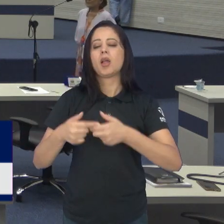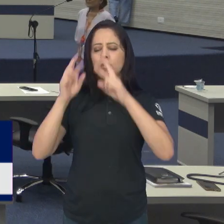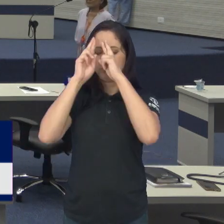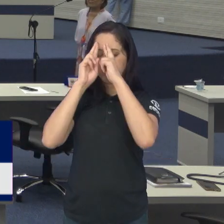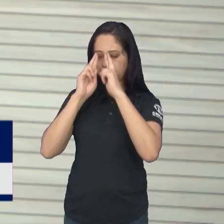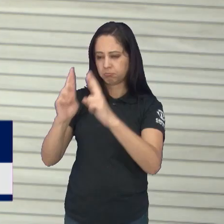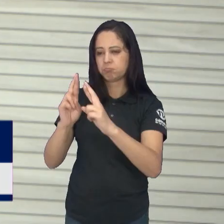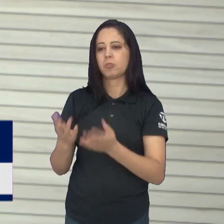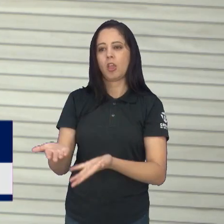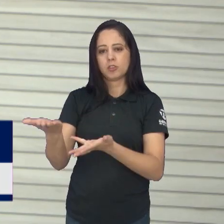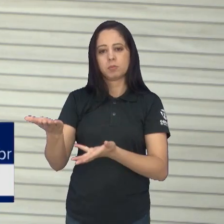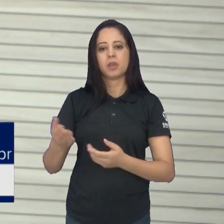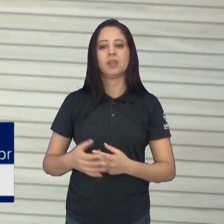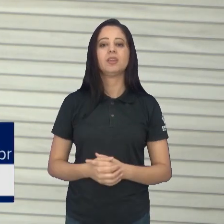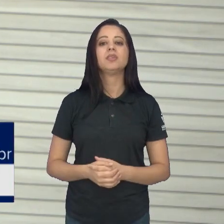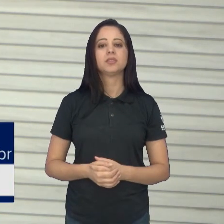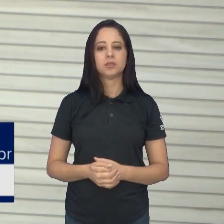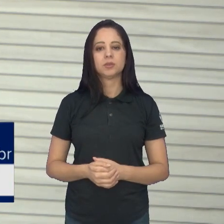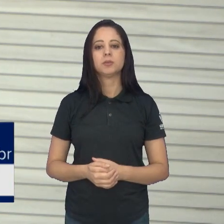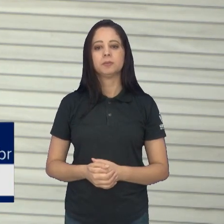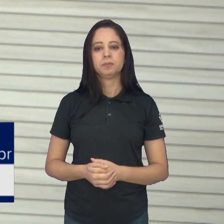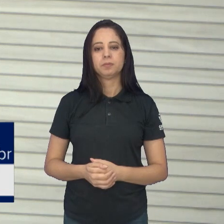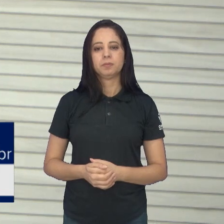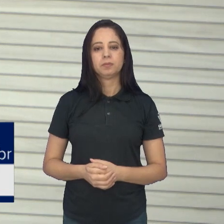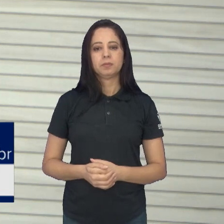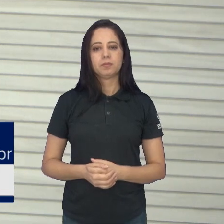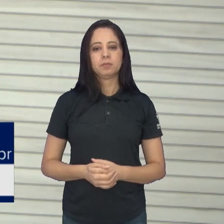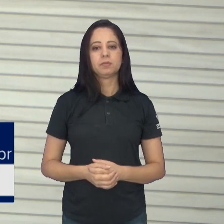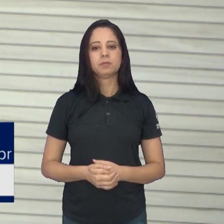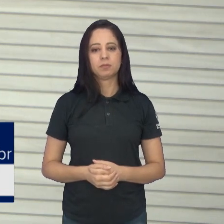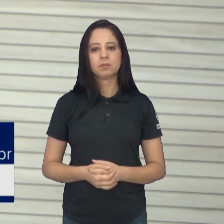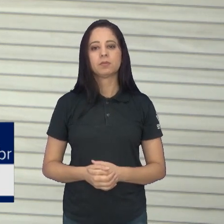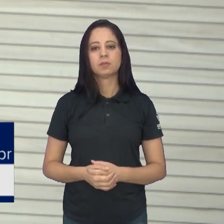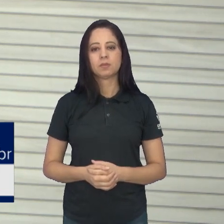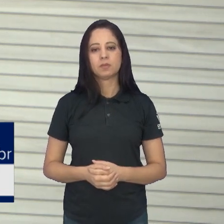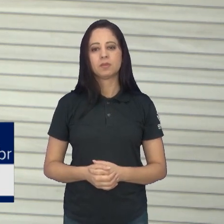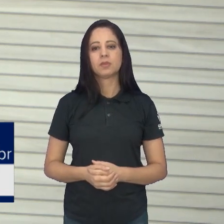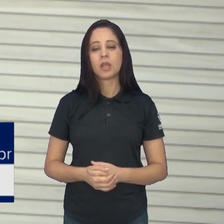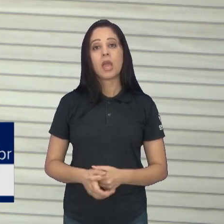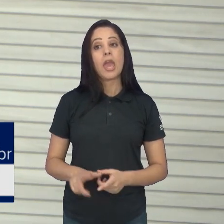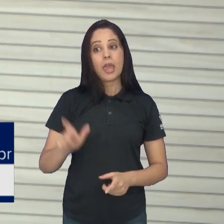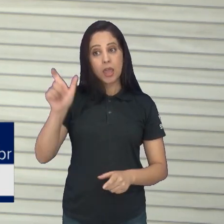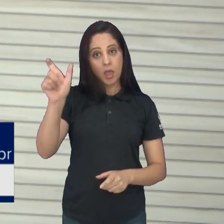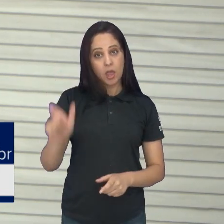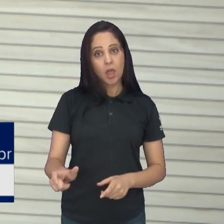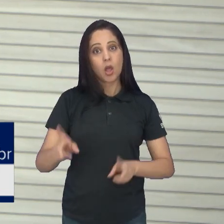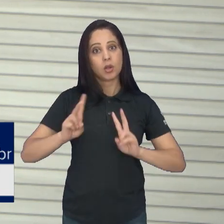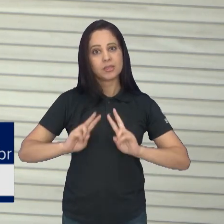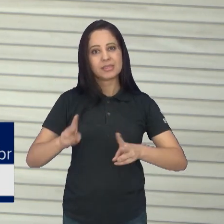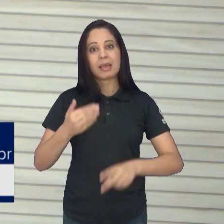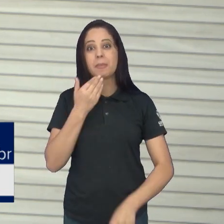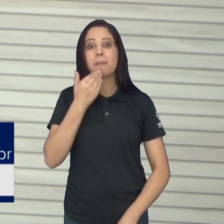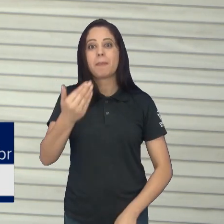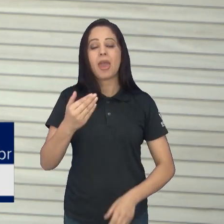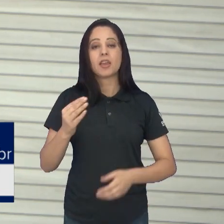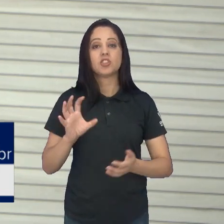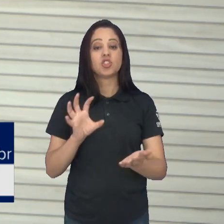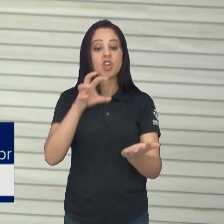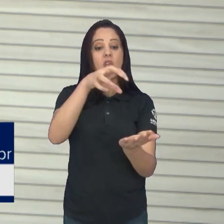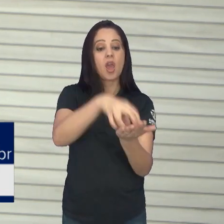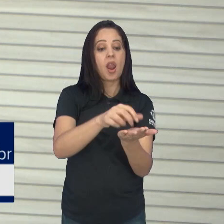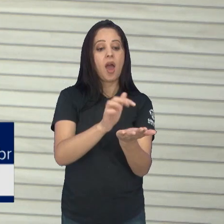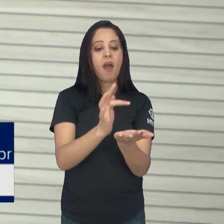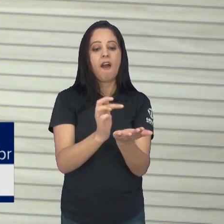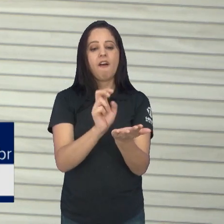respeito na Comissão de Educação, tem insistido para que a gente faça uma visita no Fundo Social, mas